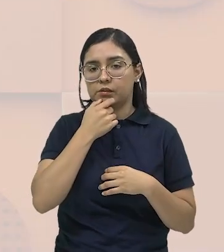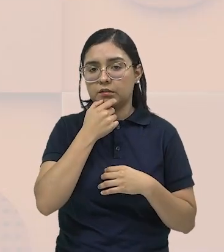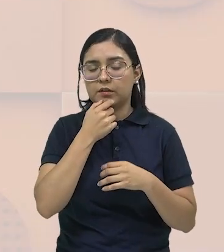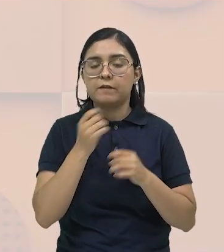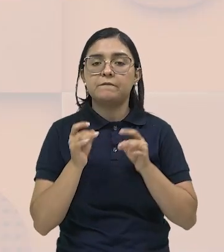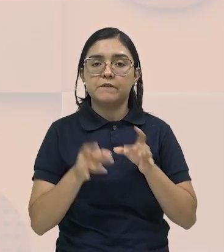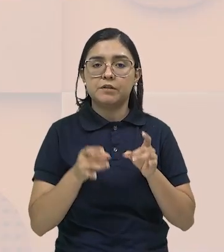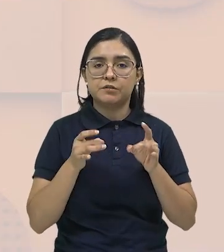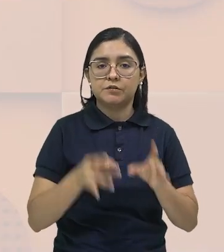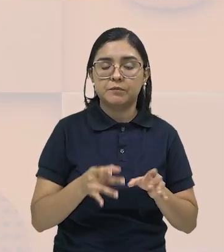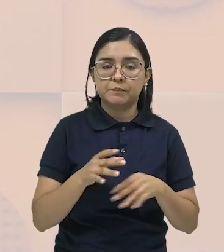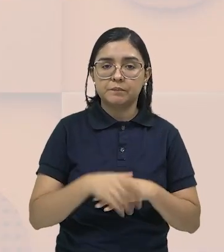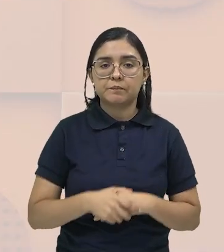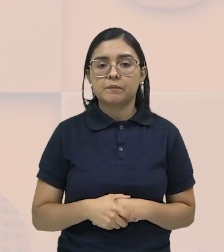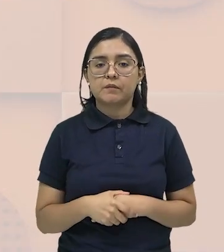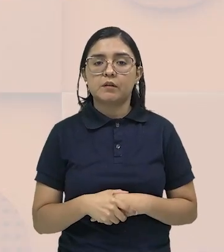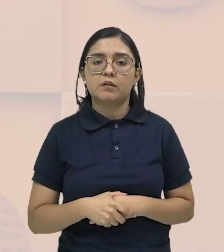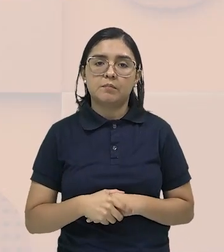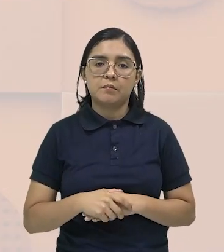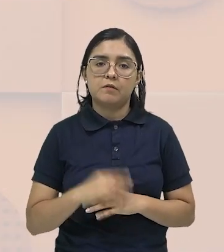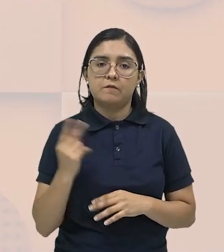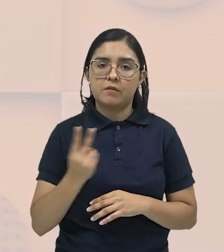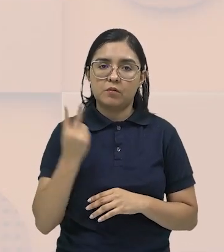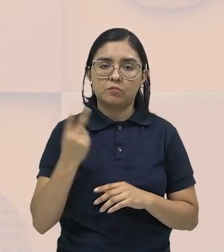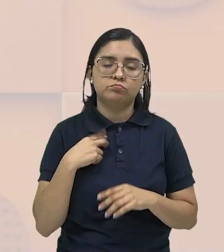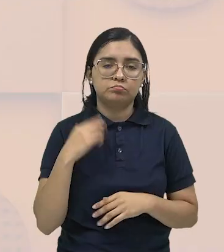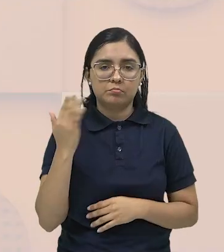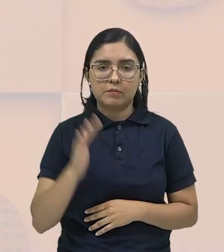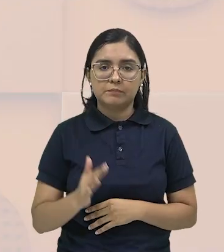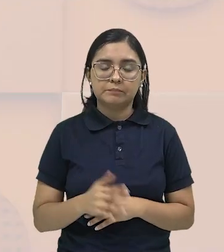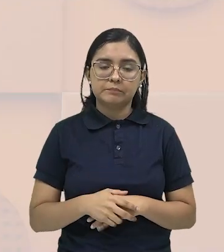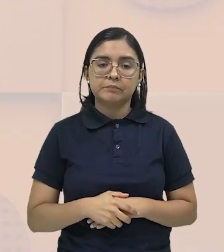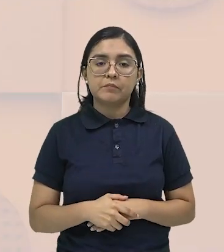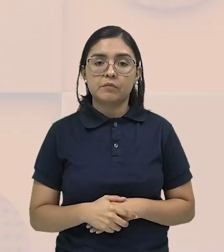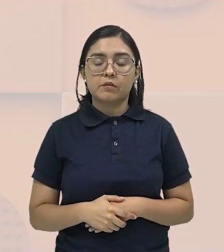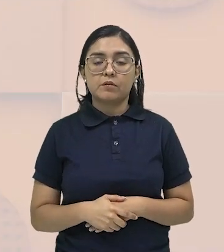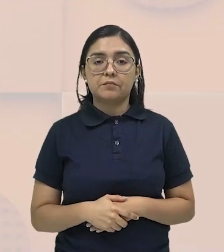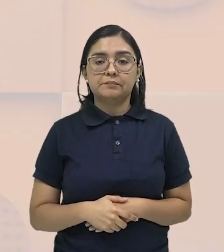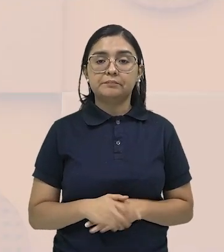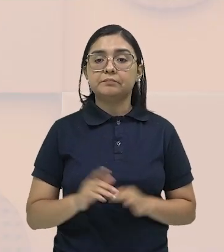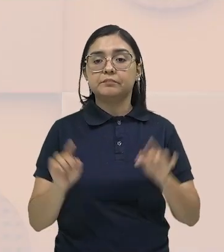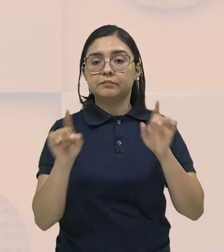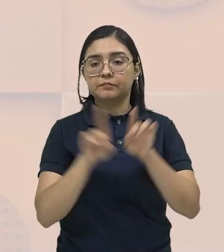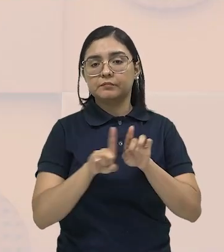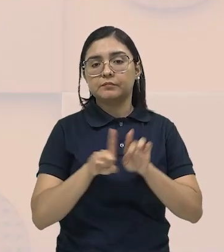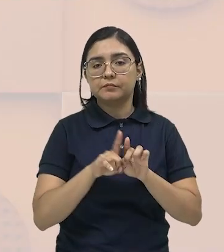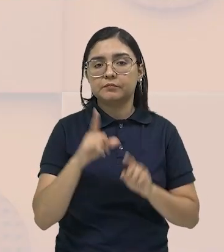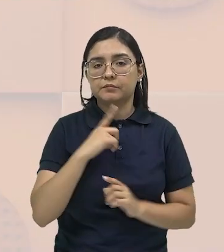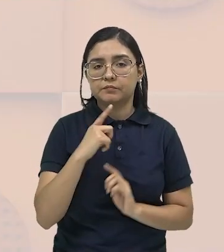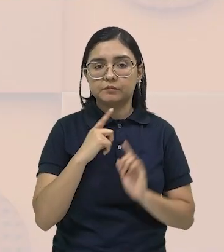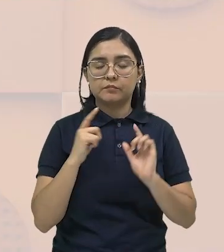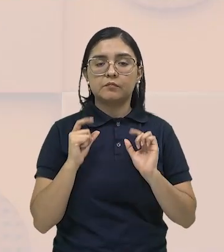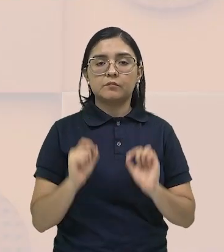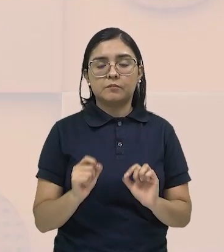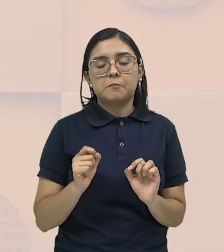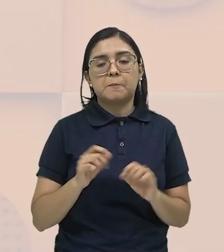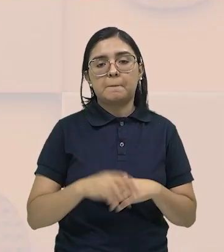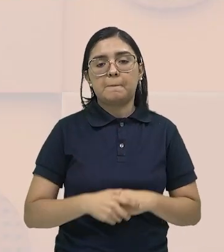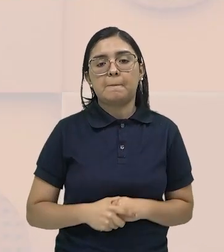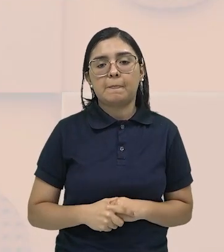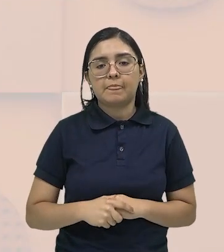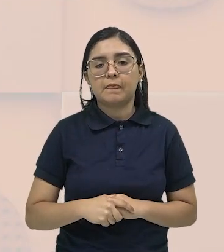né, a preços com menos tarifas para Portugal. E também tinha essa ideia de que haveria